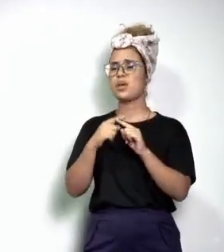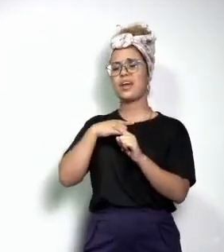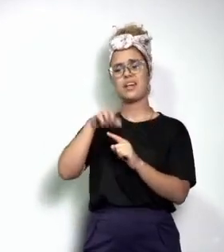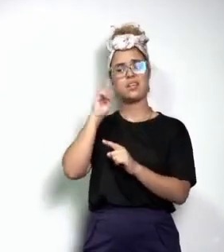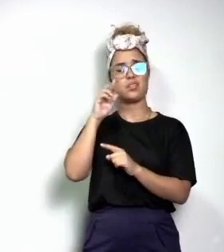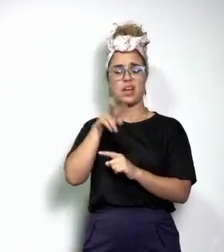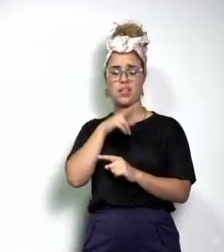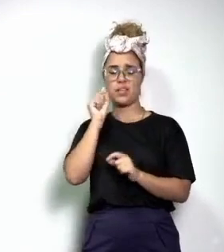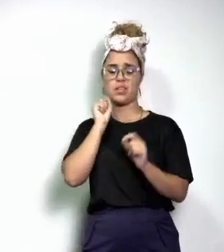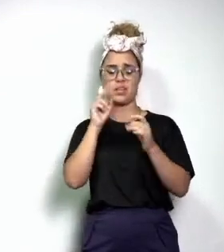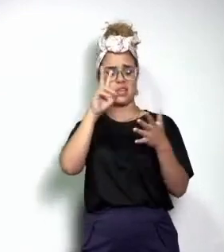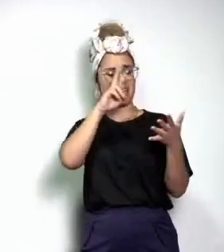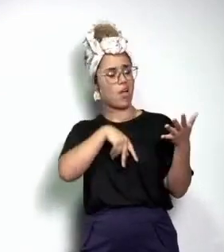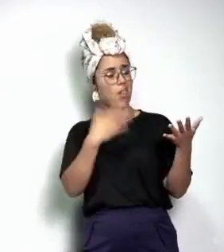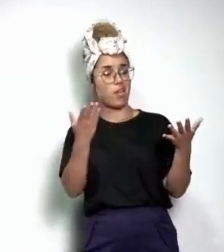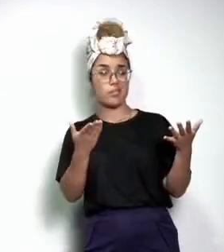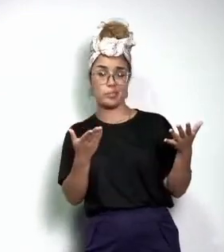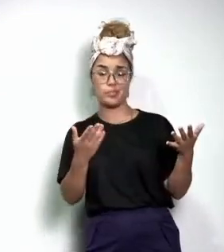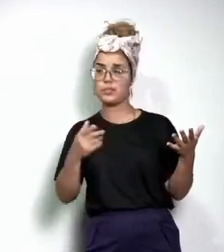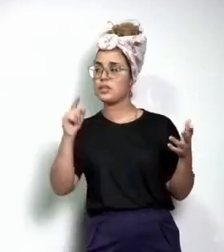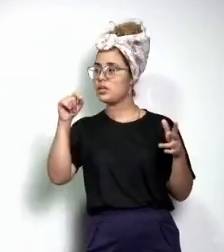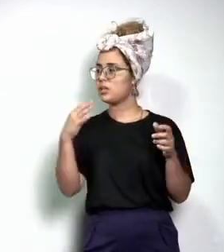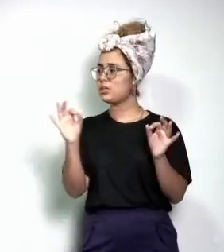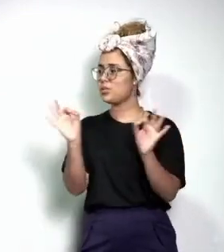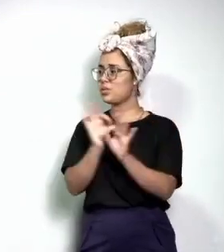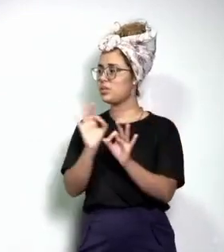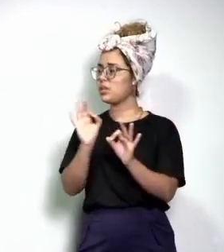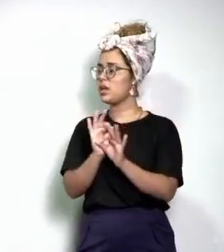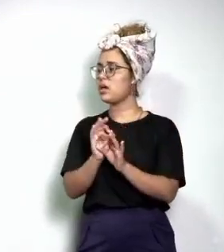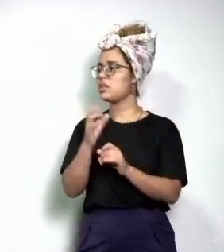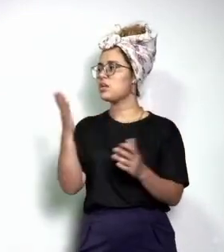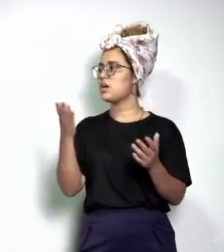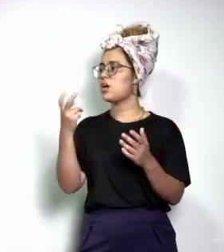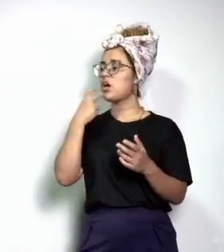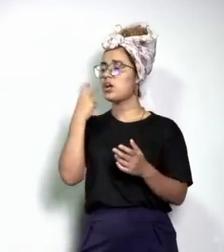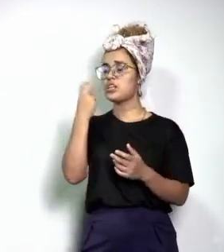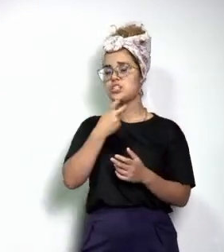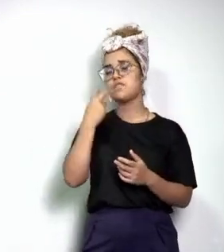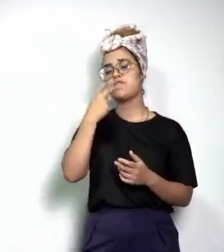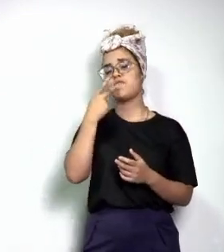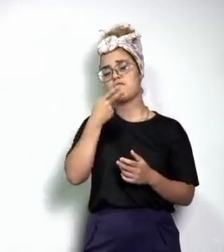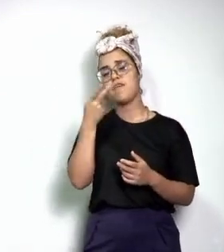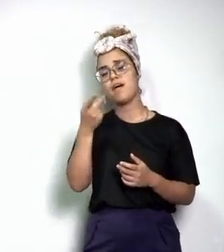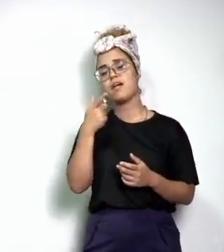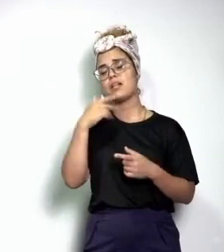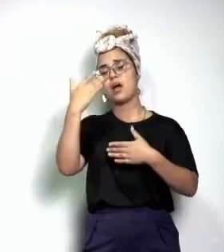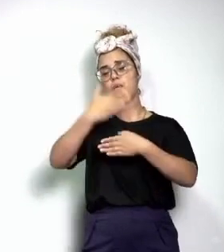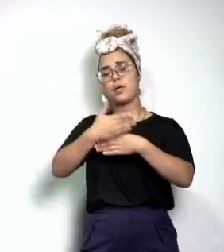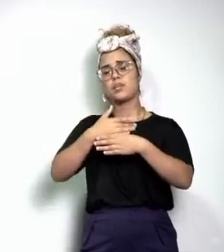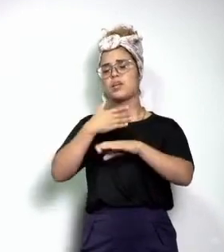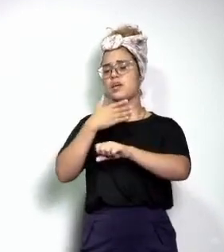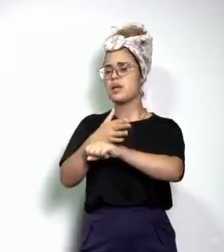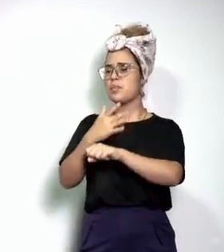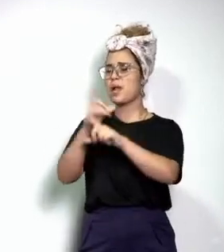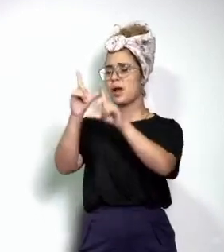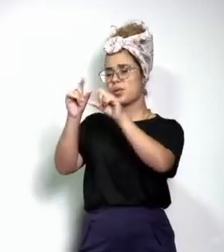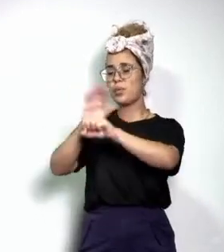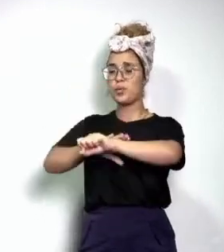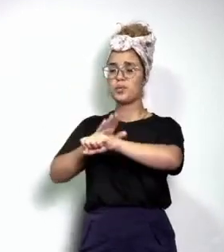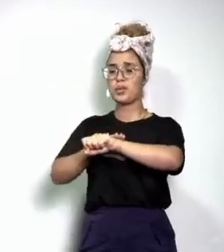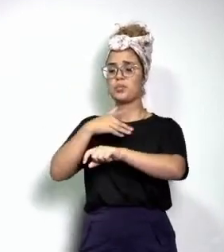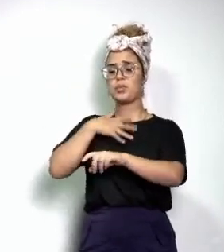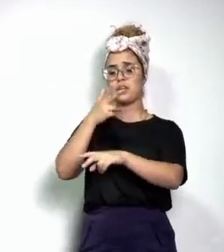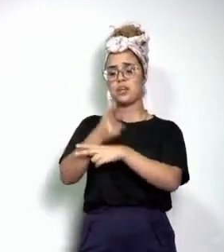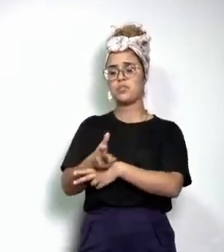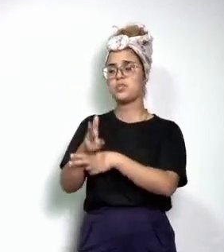mais o que você está lendo. Então, a forma ideal hoje de cantar uma claquete e prática também, que poupa tempo em set, é